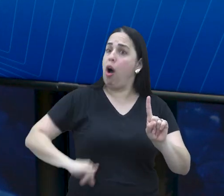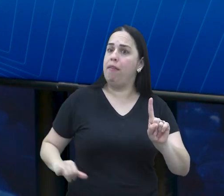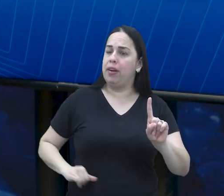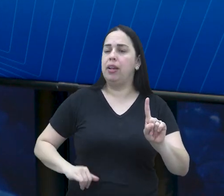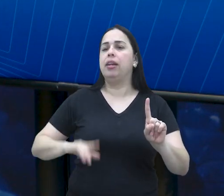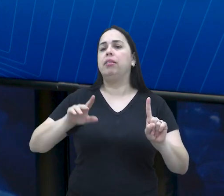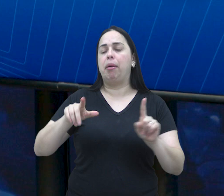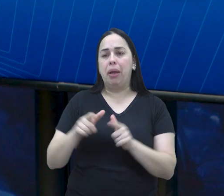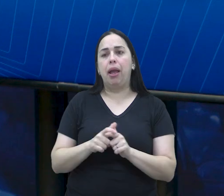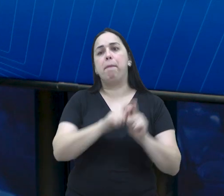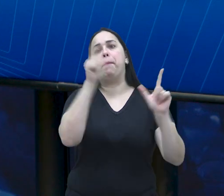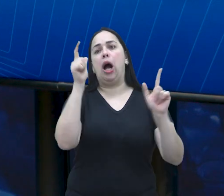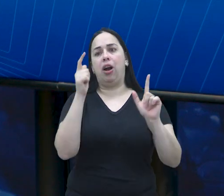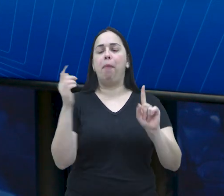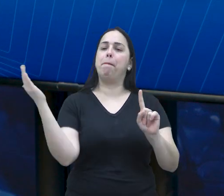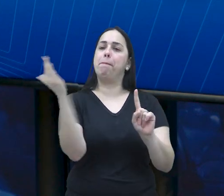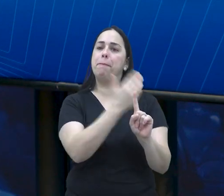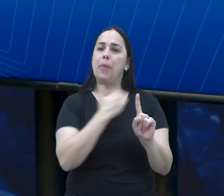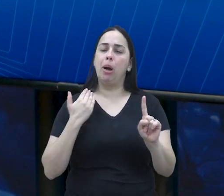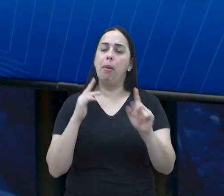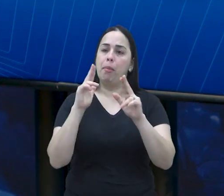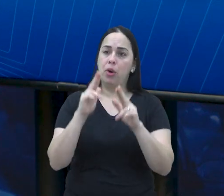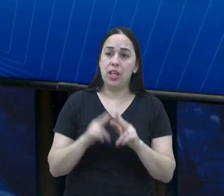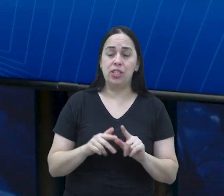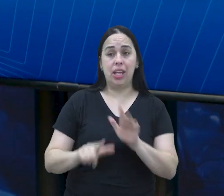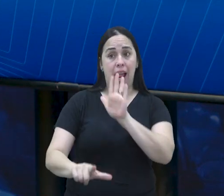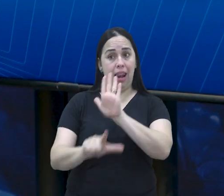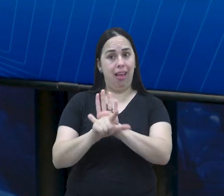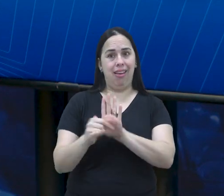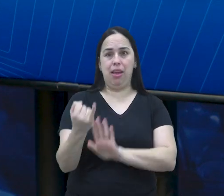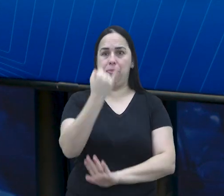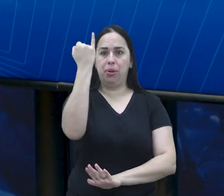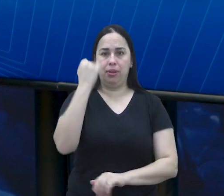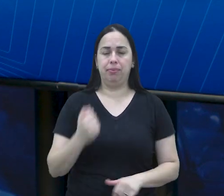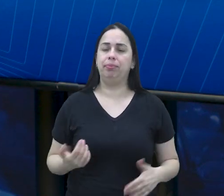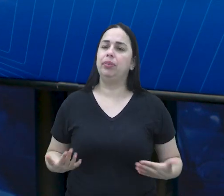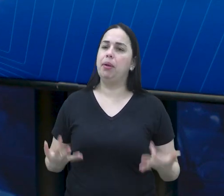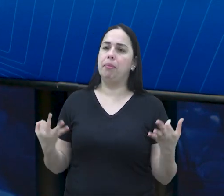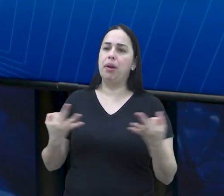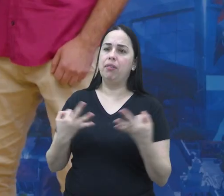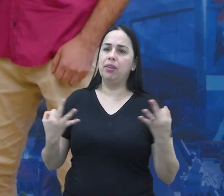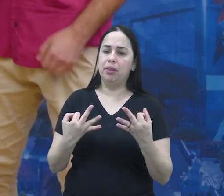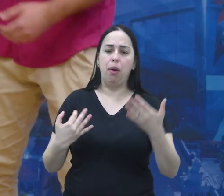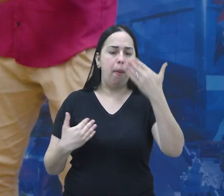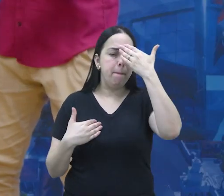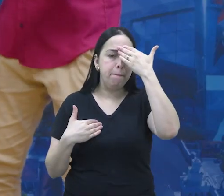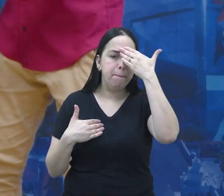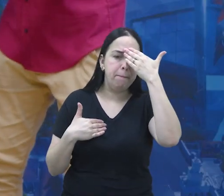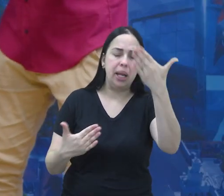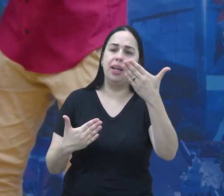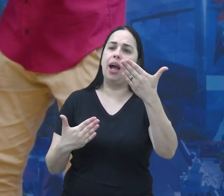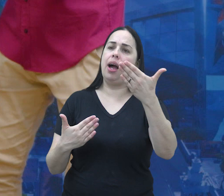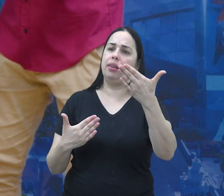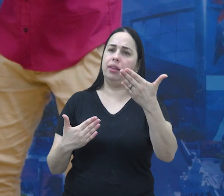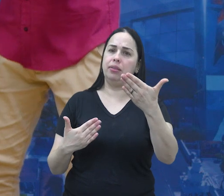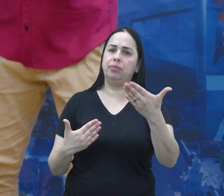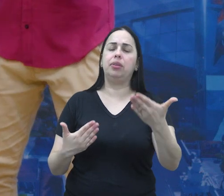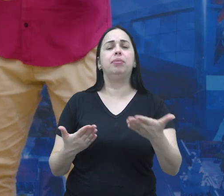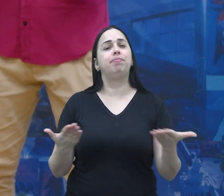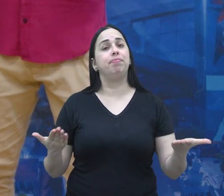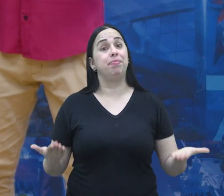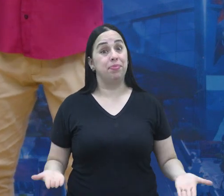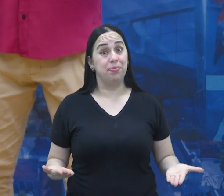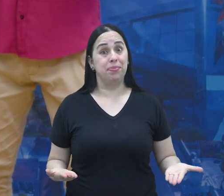assassinadas nesse país. E por isso que ela é tão importante, é um instrumento tão importante. Perfeito. Muito obrigado,